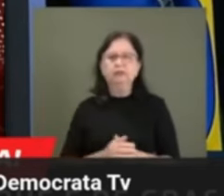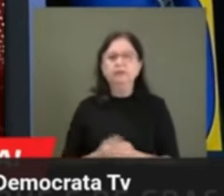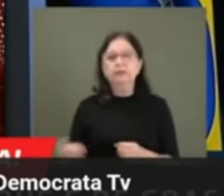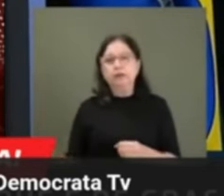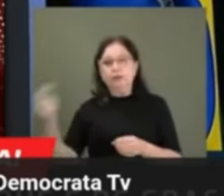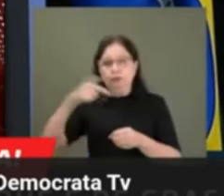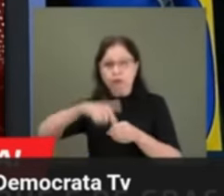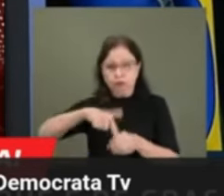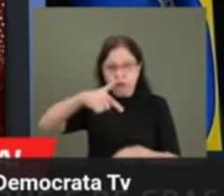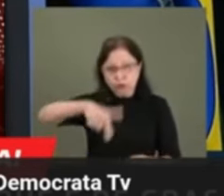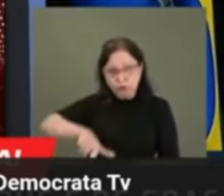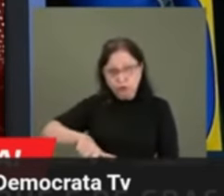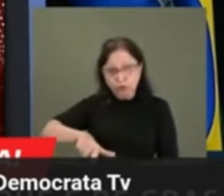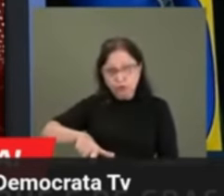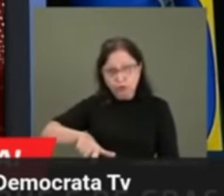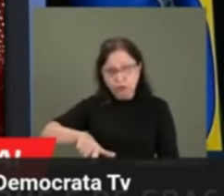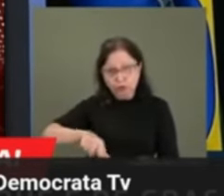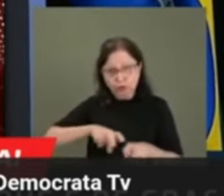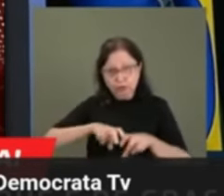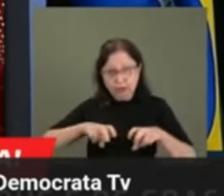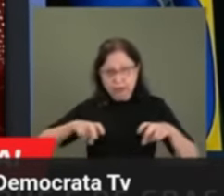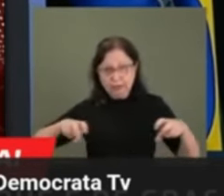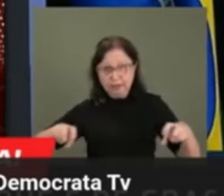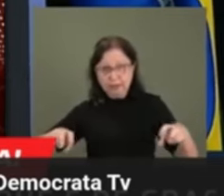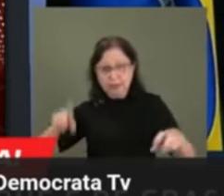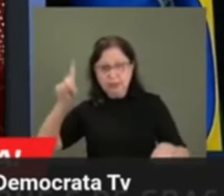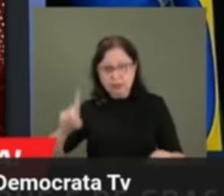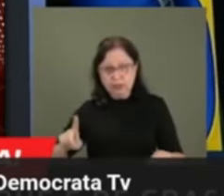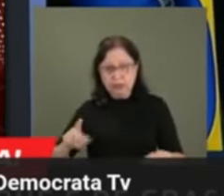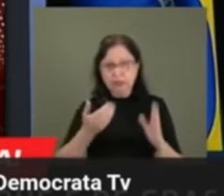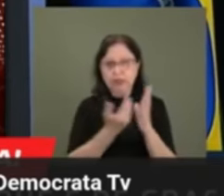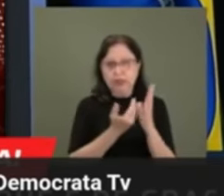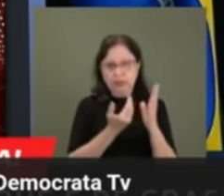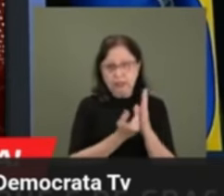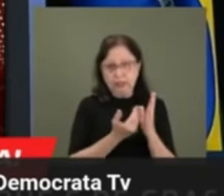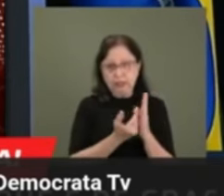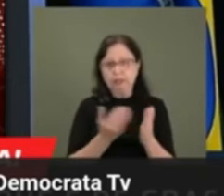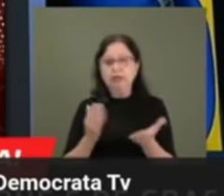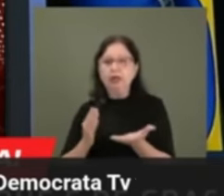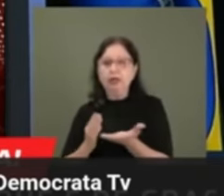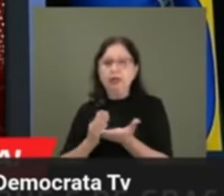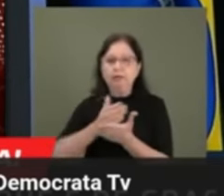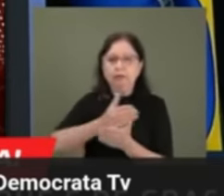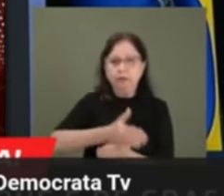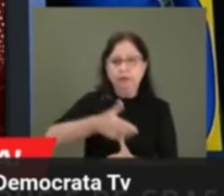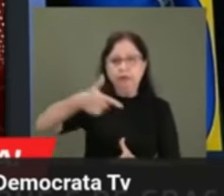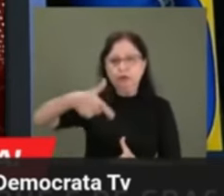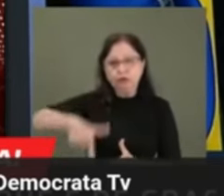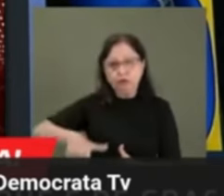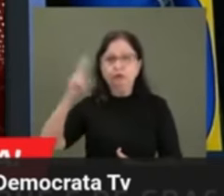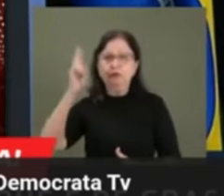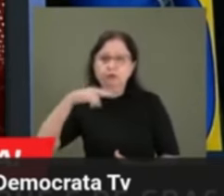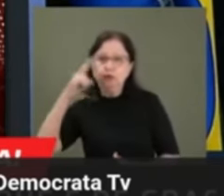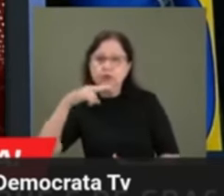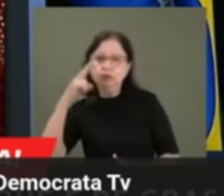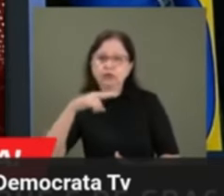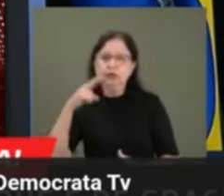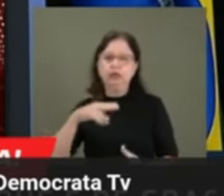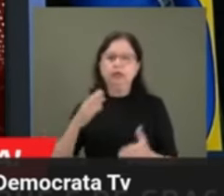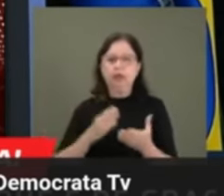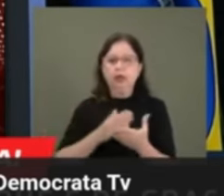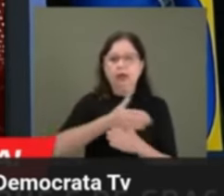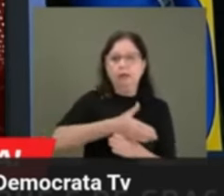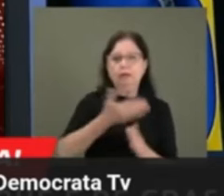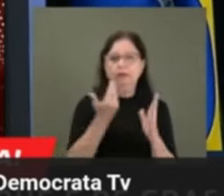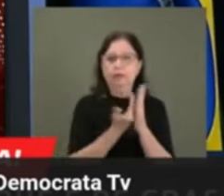daquela casa portanto da câmara federal teve aprovado novamente o seu caráter de urgência e foi aprovado no plenário da